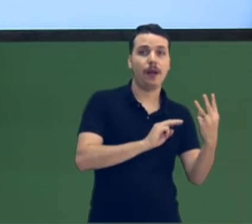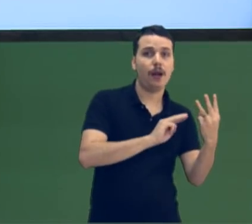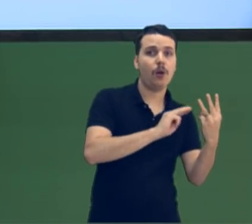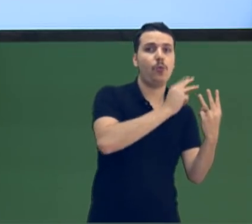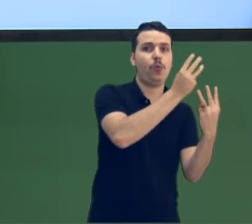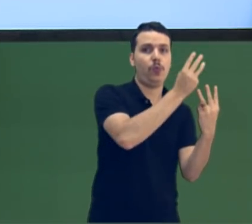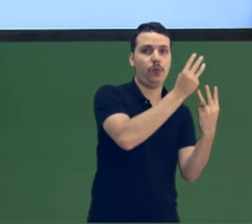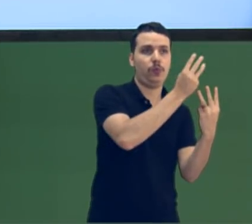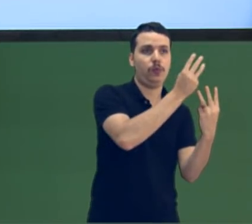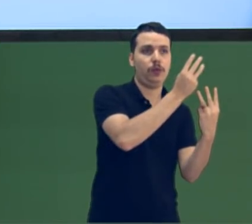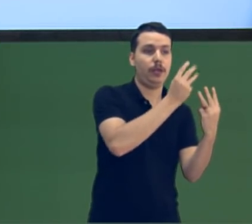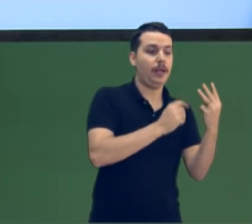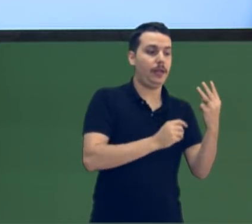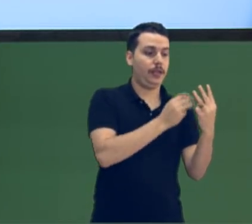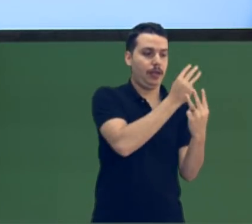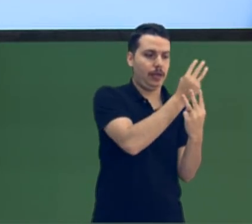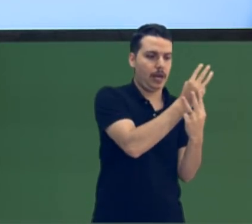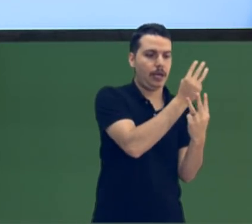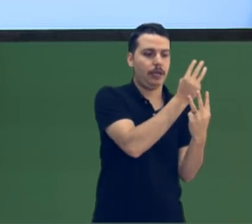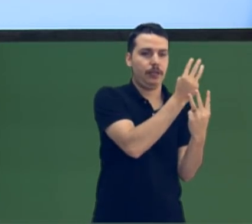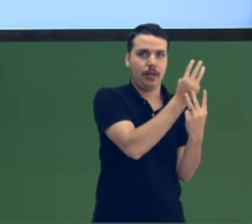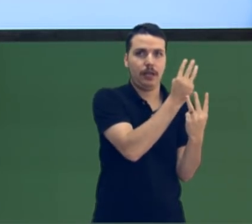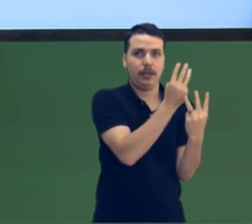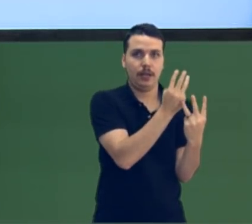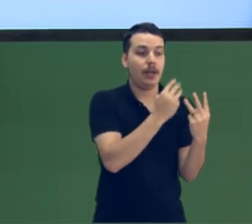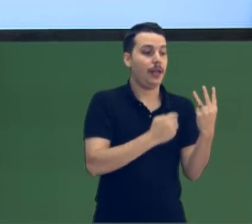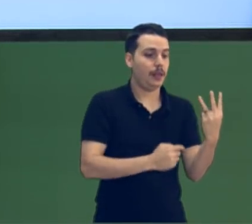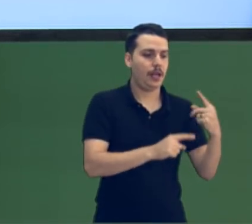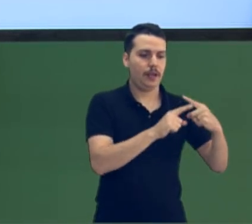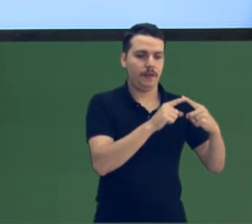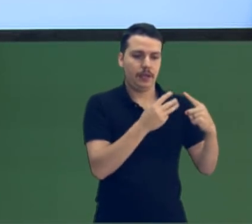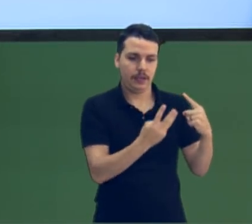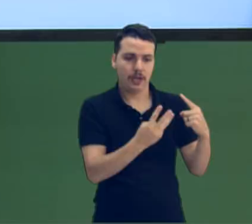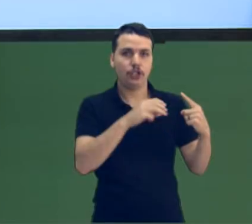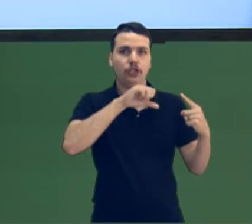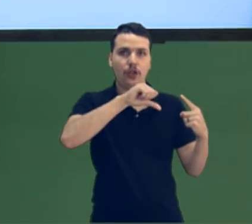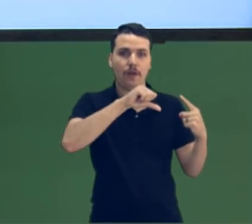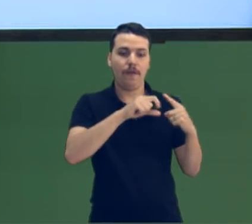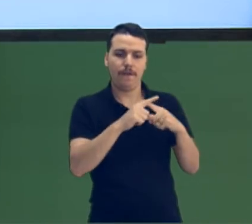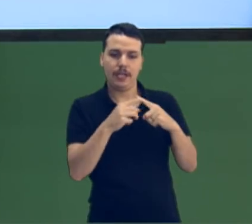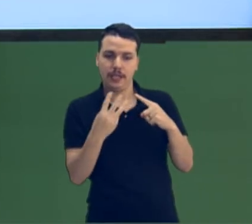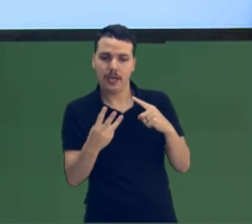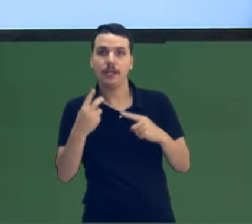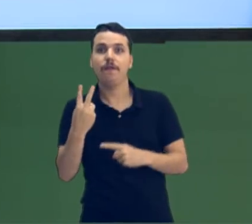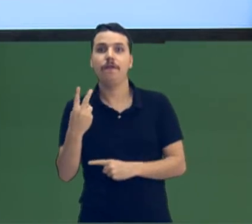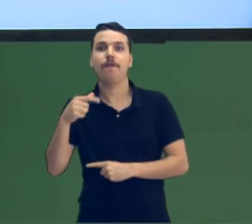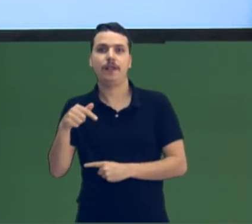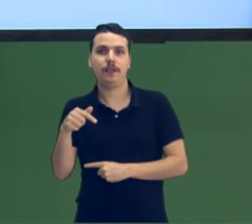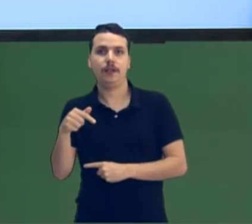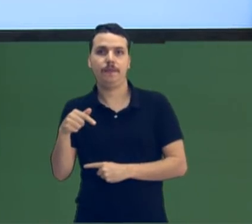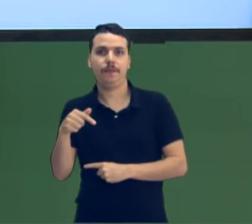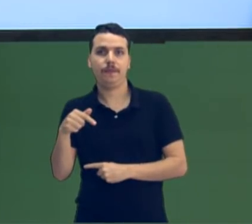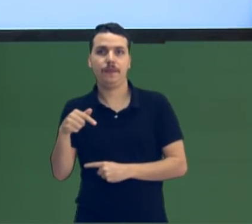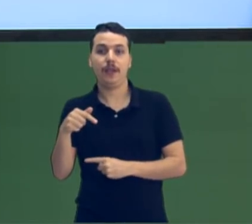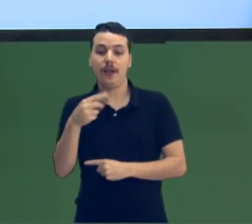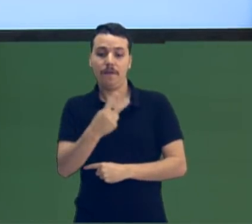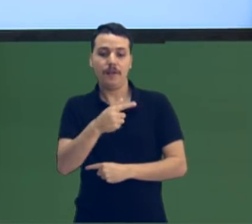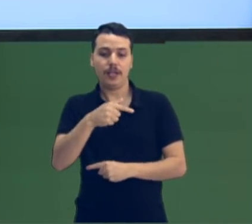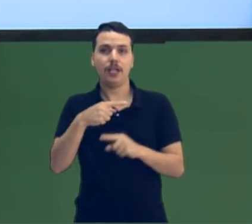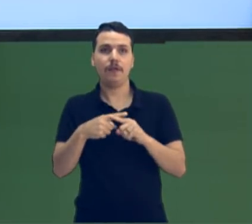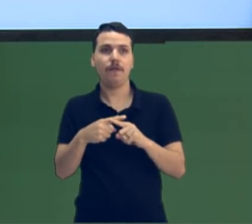cubo. 3 vezes 3, 9 vezes 3, 27. 27 vezes